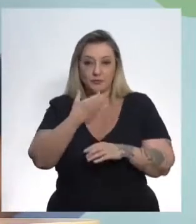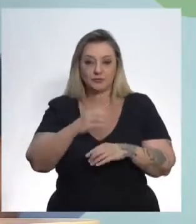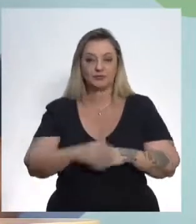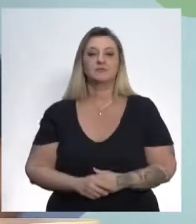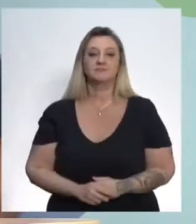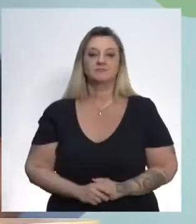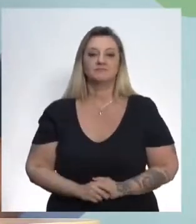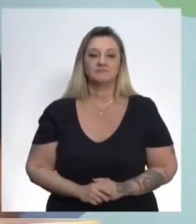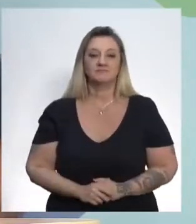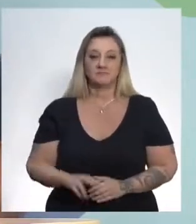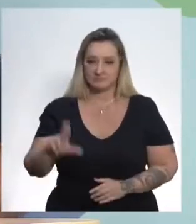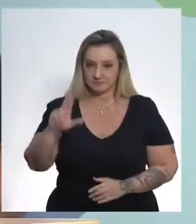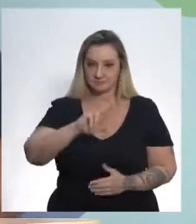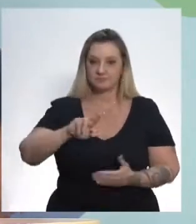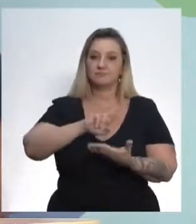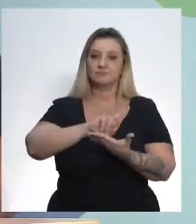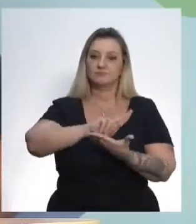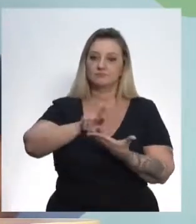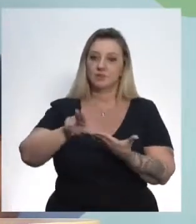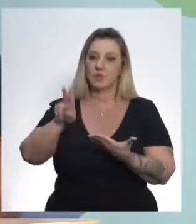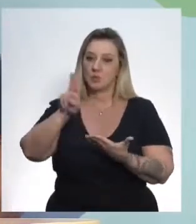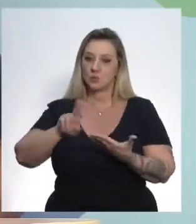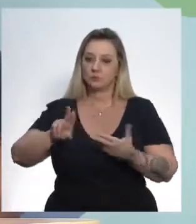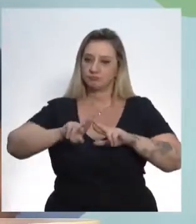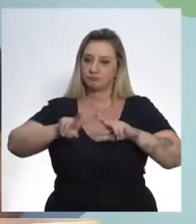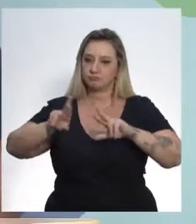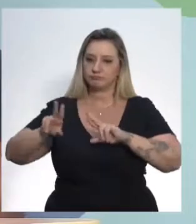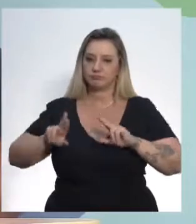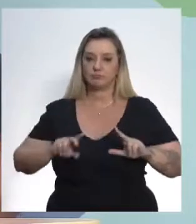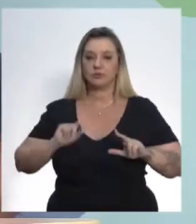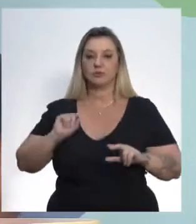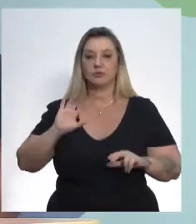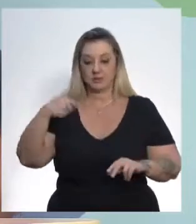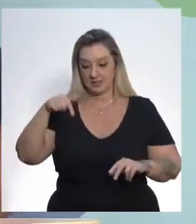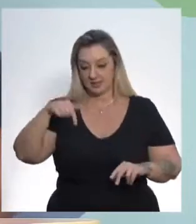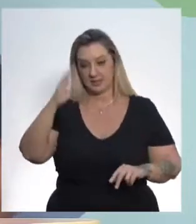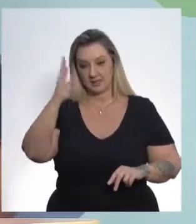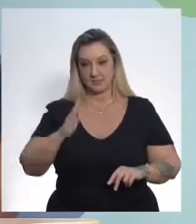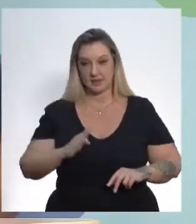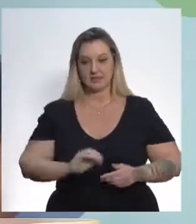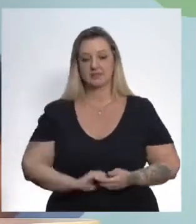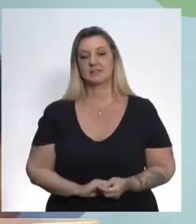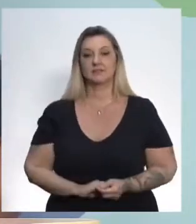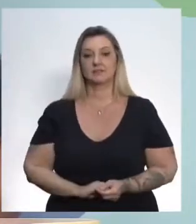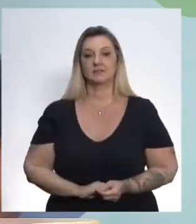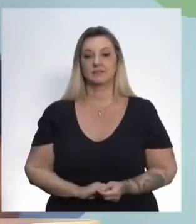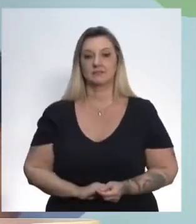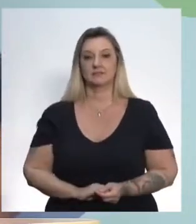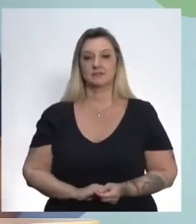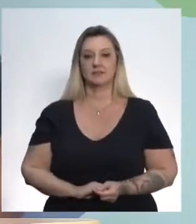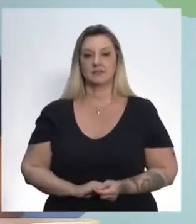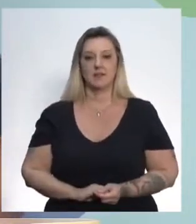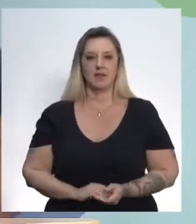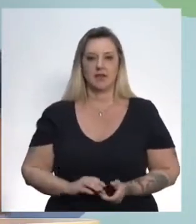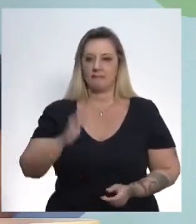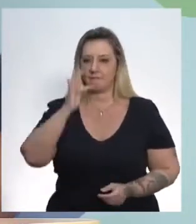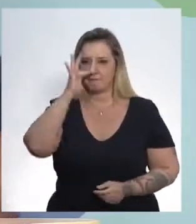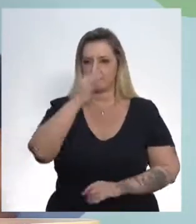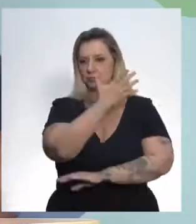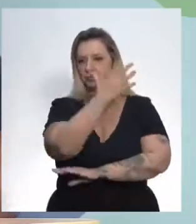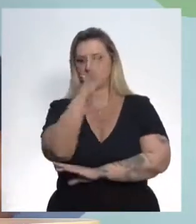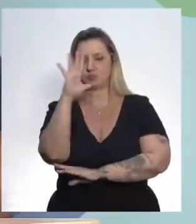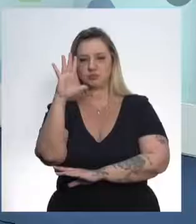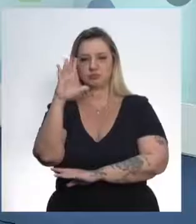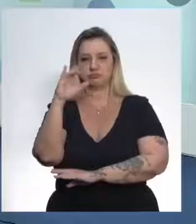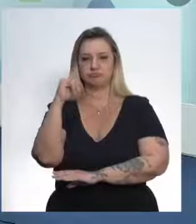sendo de diversa utilidade. Isso é importante, o que acontece muito no Brasil, né? A nossa flora é muito rica e muito